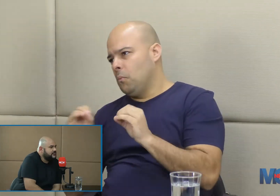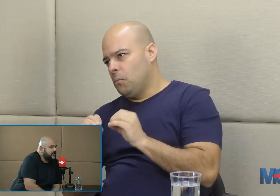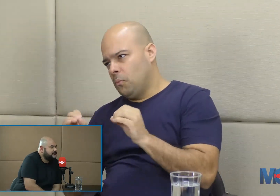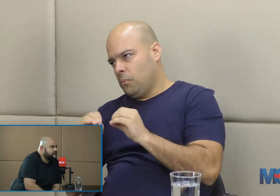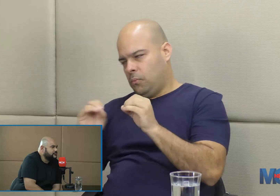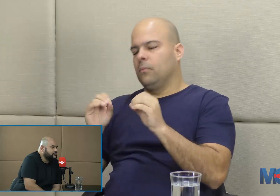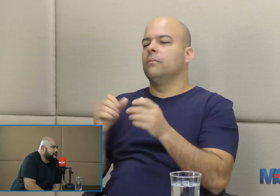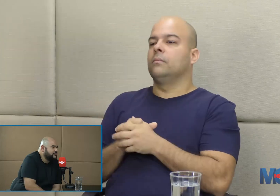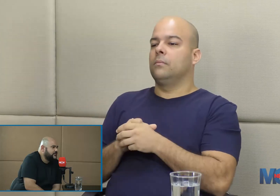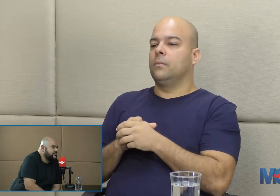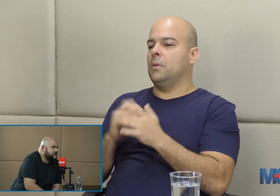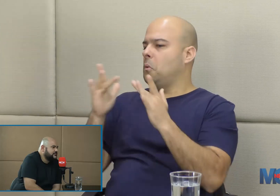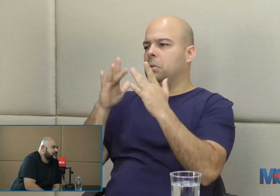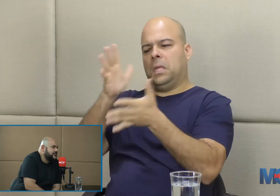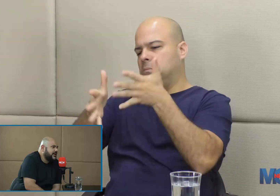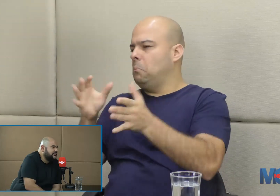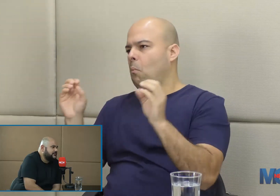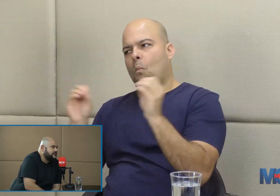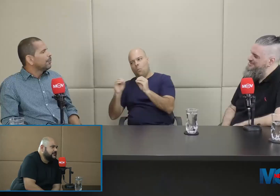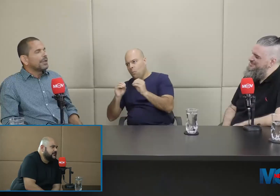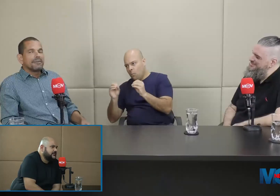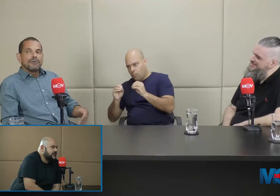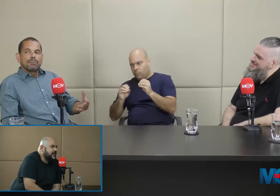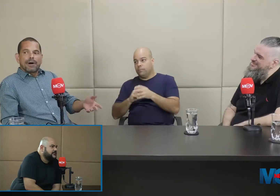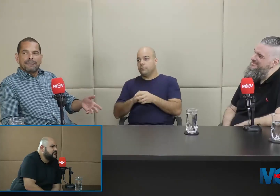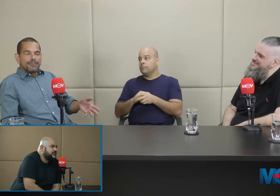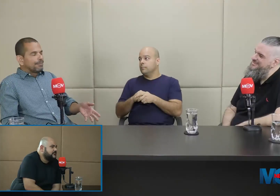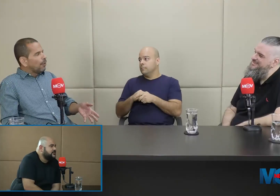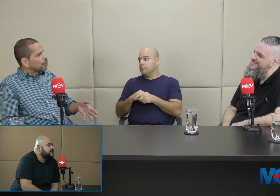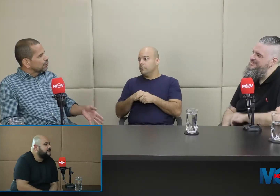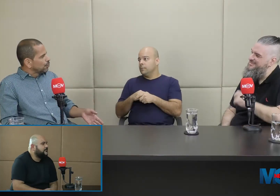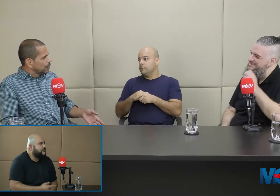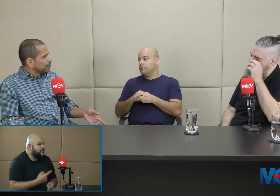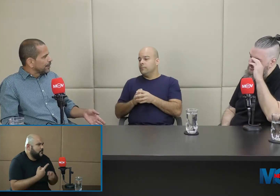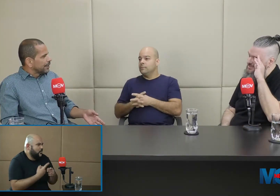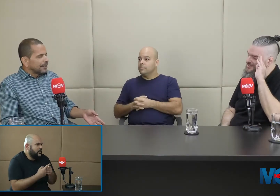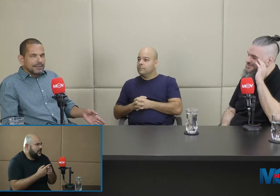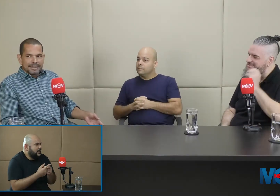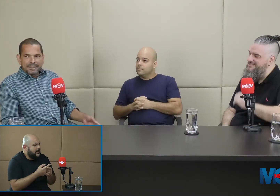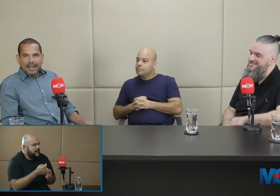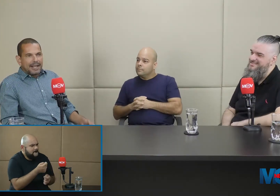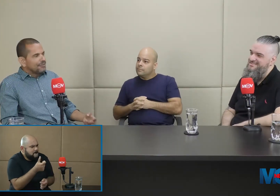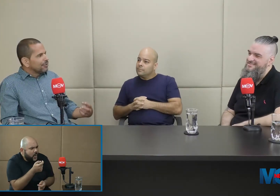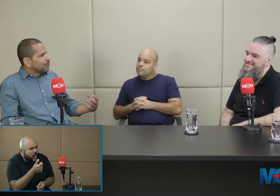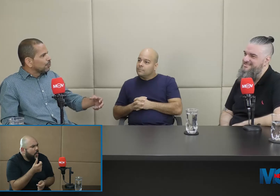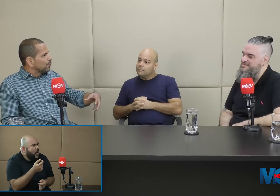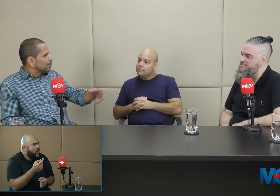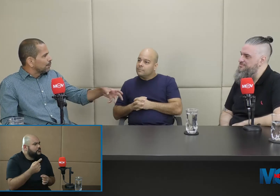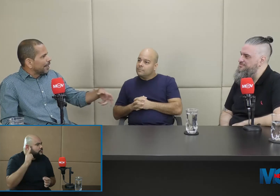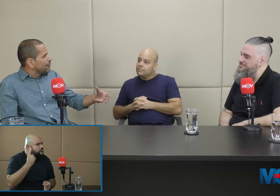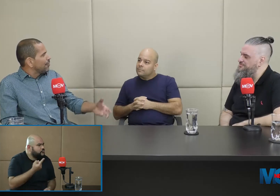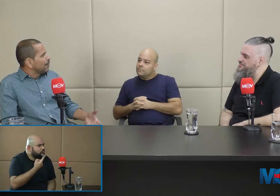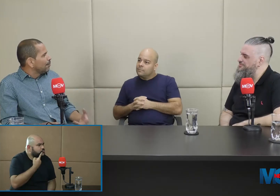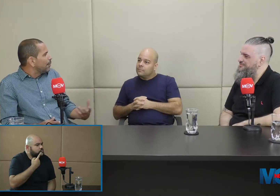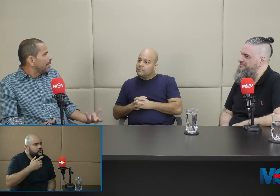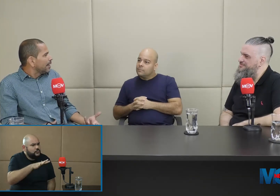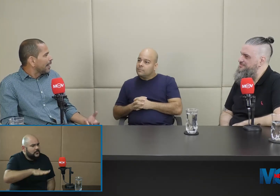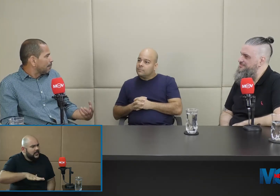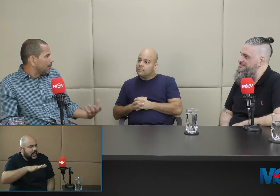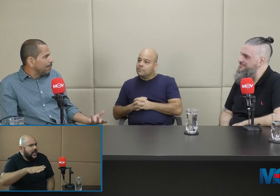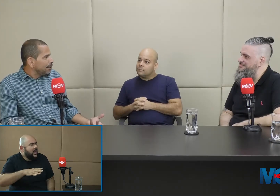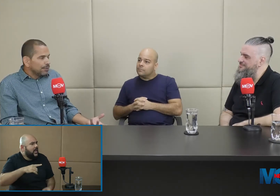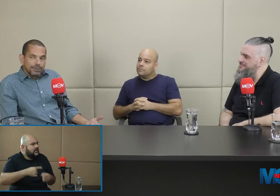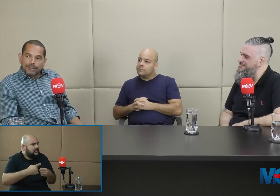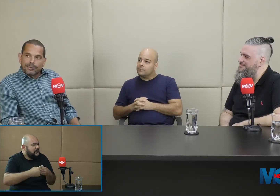Mas contato com surdo mesmo eu não tinha nada. Nada de Libras. Havia poucos surdos na cidade, numa região. Por quê?